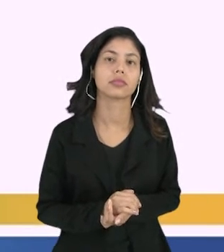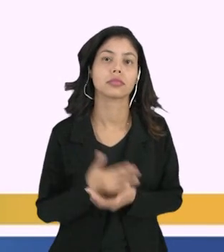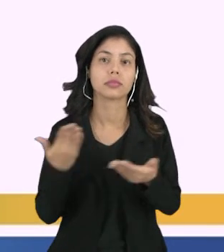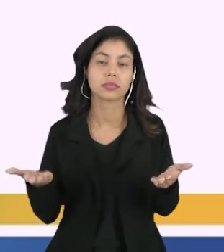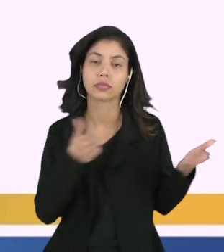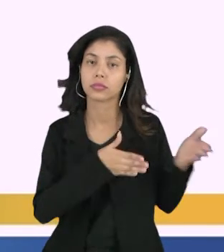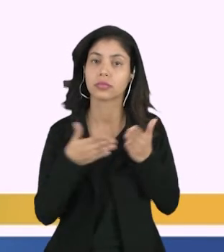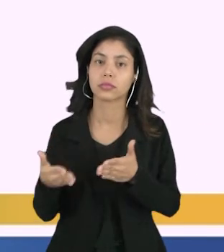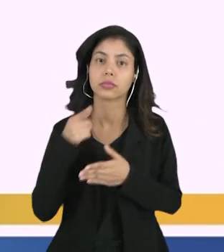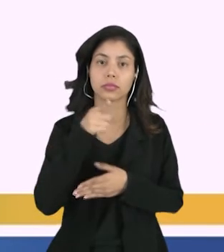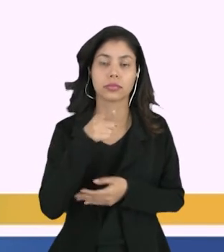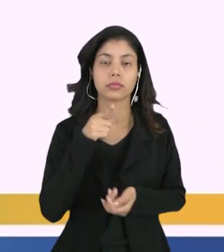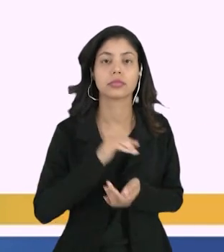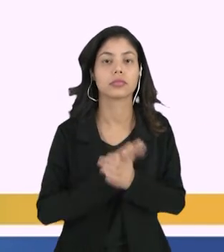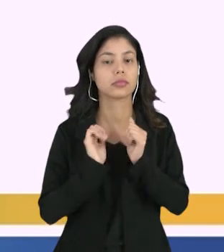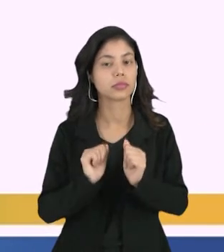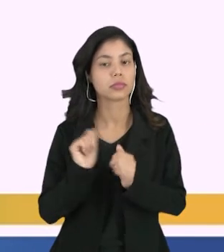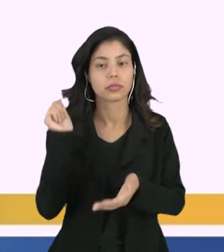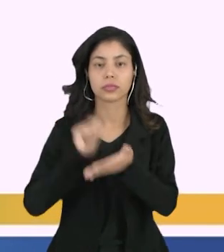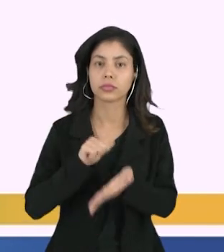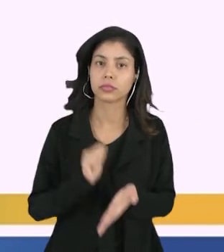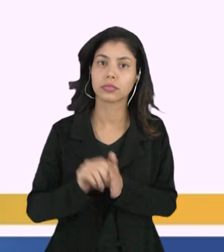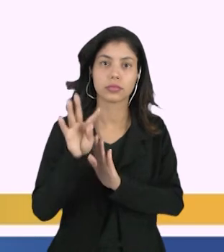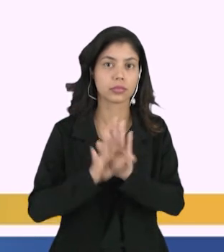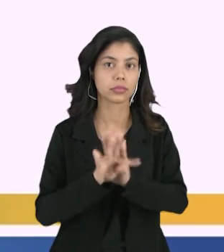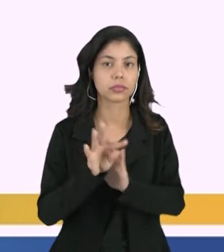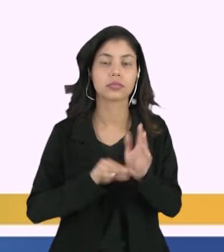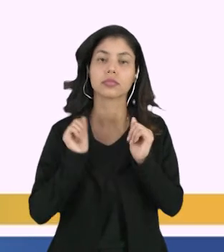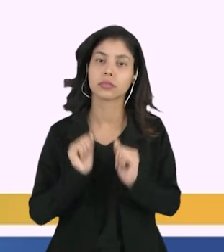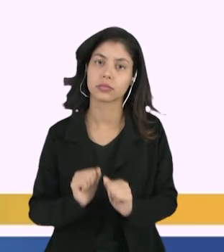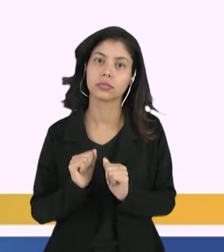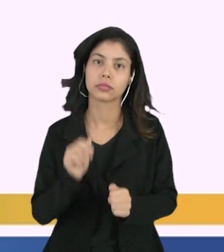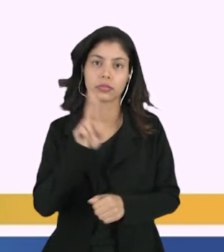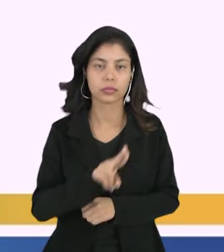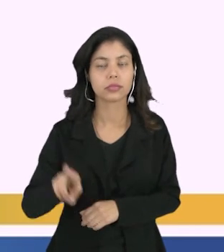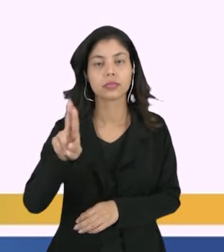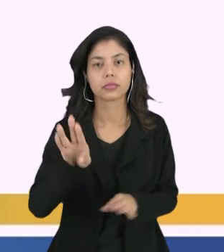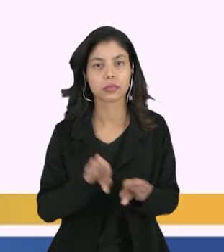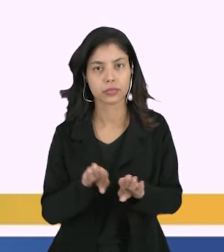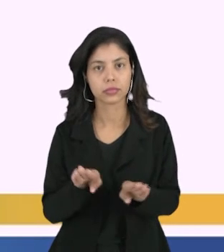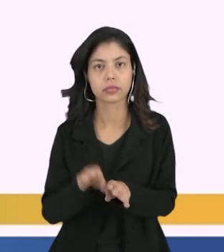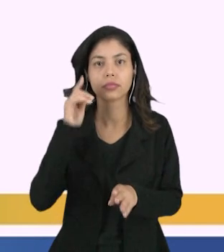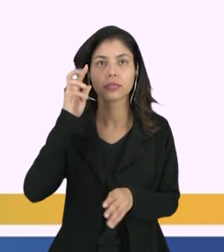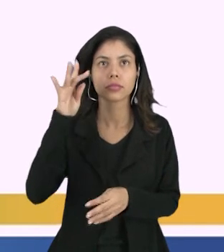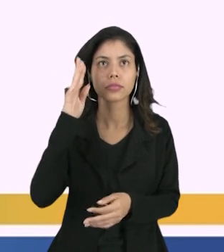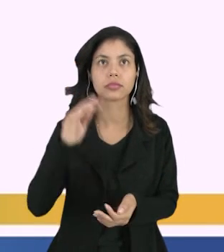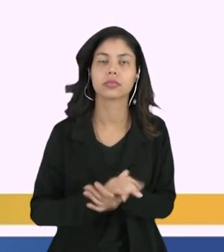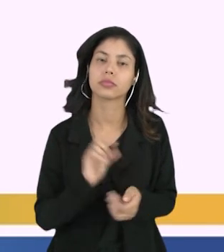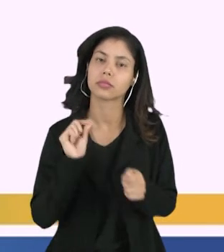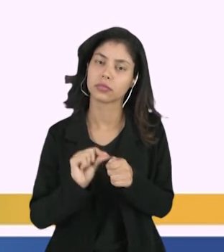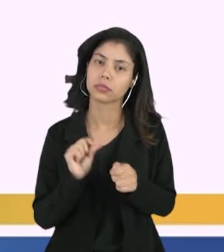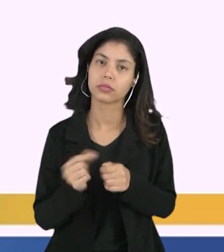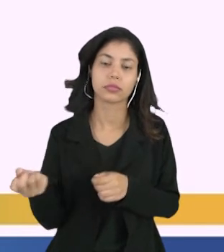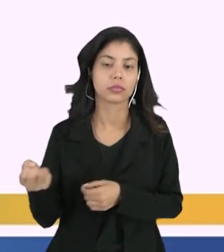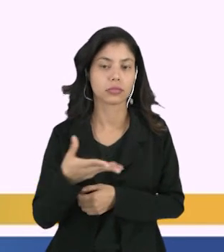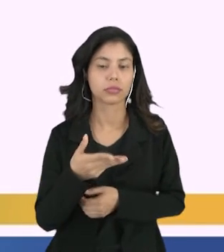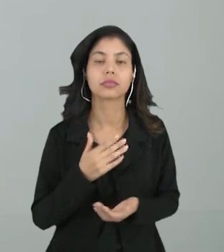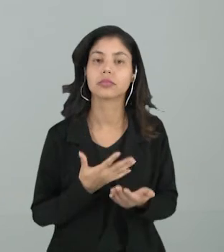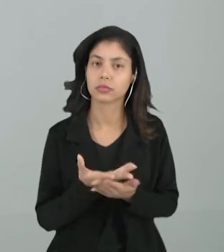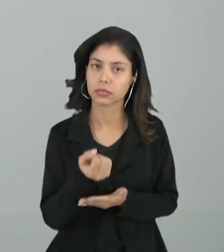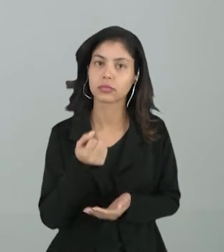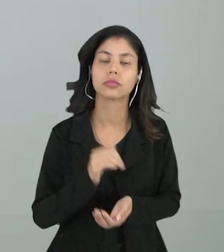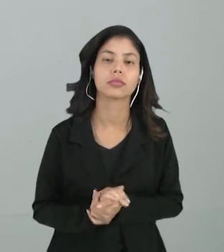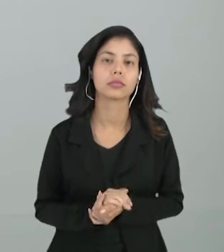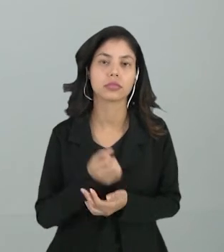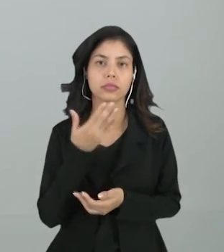a partir daí você pode escrever um texto, você pode usar também essa reflexão para fazer novas